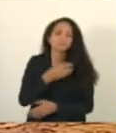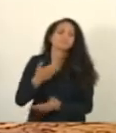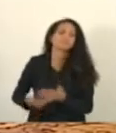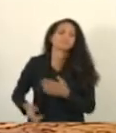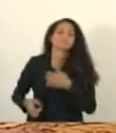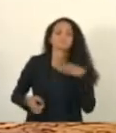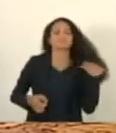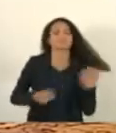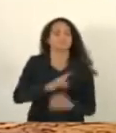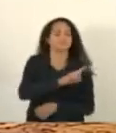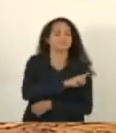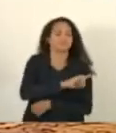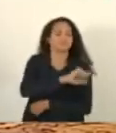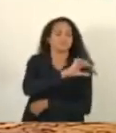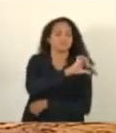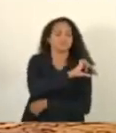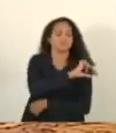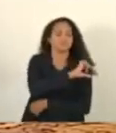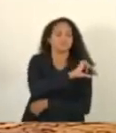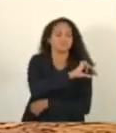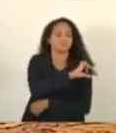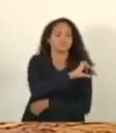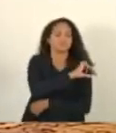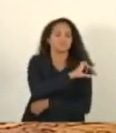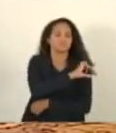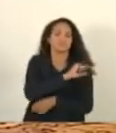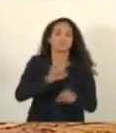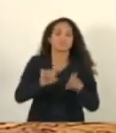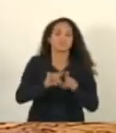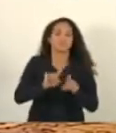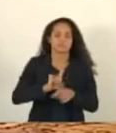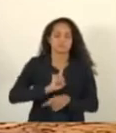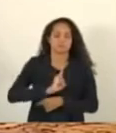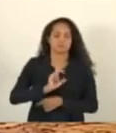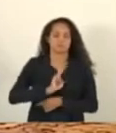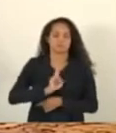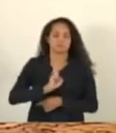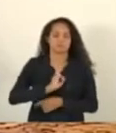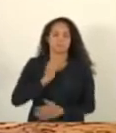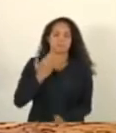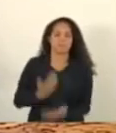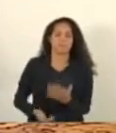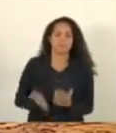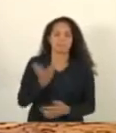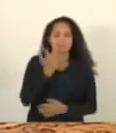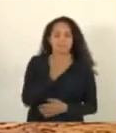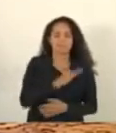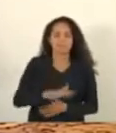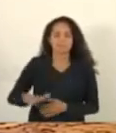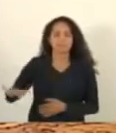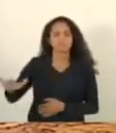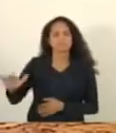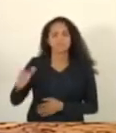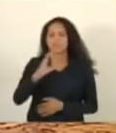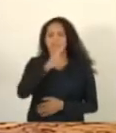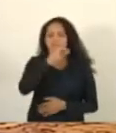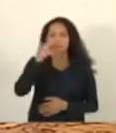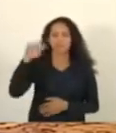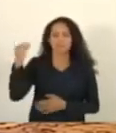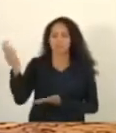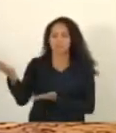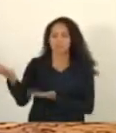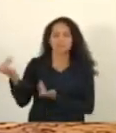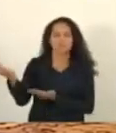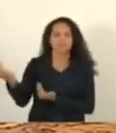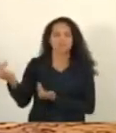ensino fundamental, 1, 2, de ensino médio, as nossas crianças, adolescentes e jovens, que